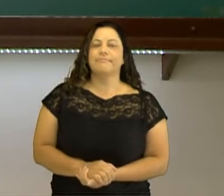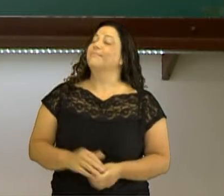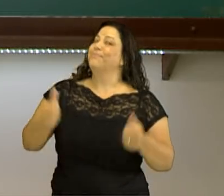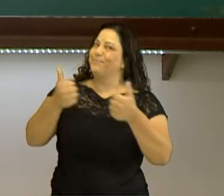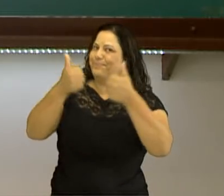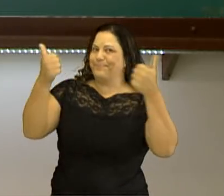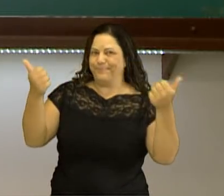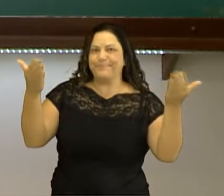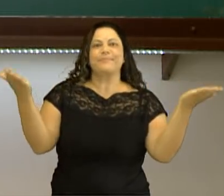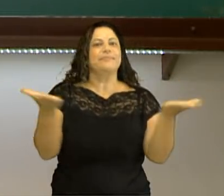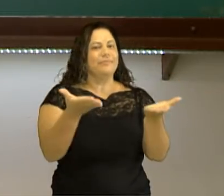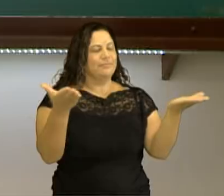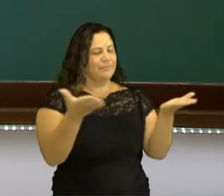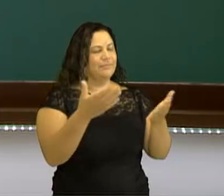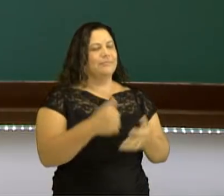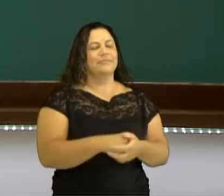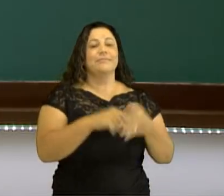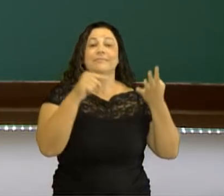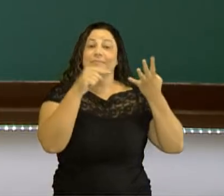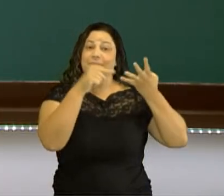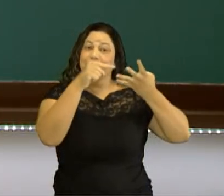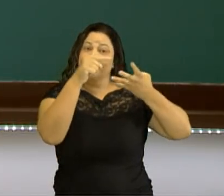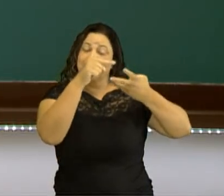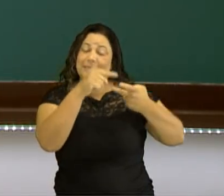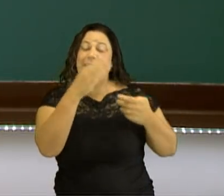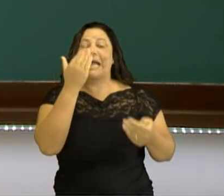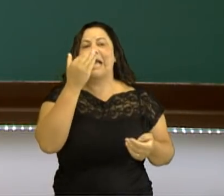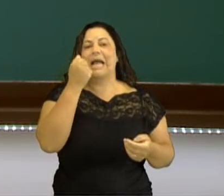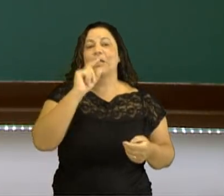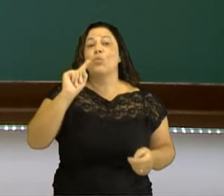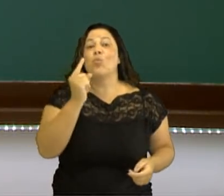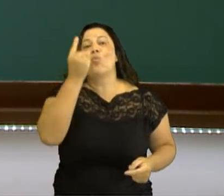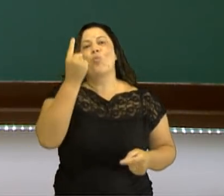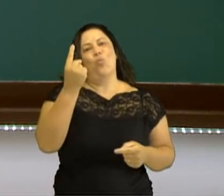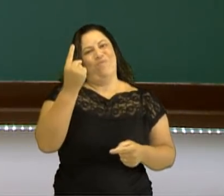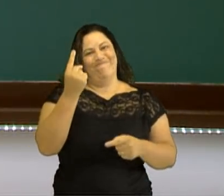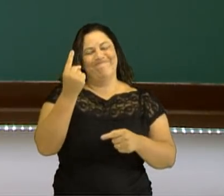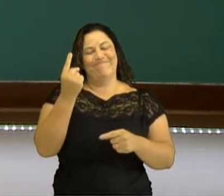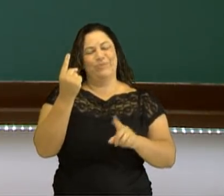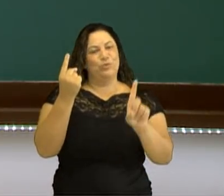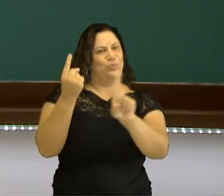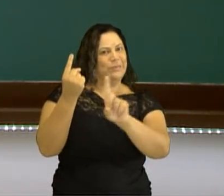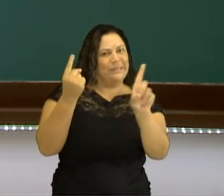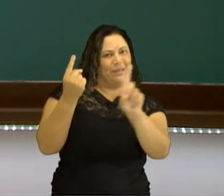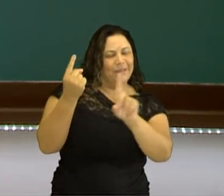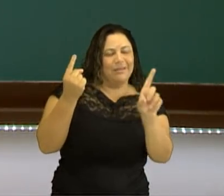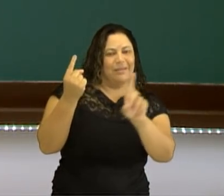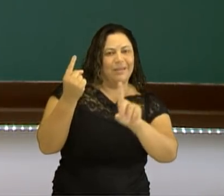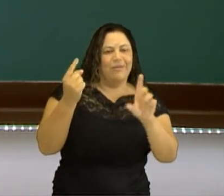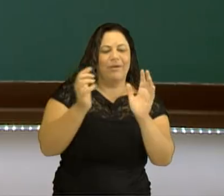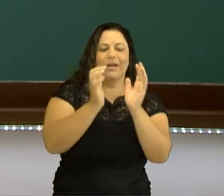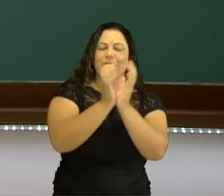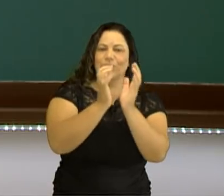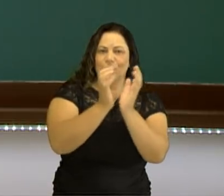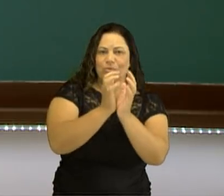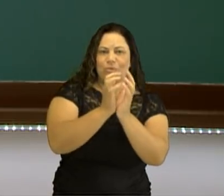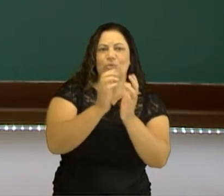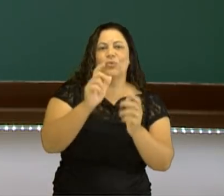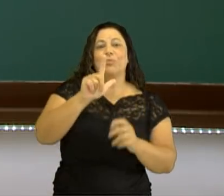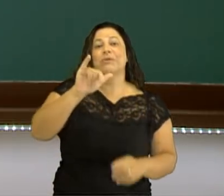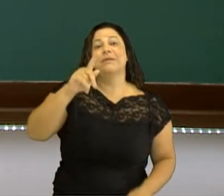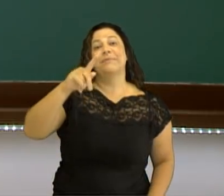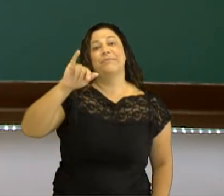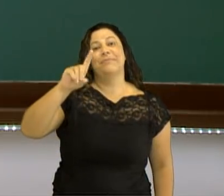Muito bem, então entre esses alimentos, o único aqui que não é da categoria, né, do grupo dos lipídios é